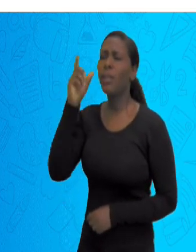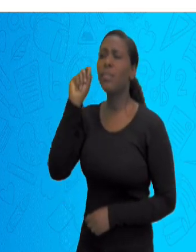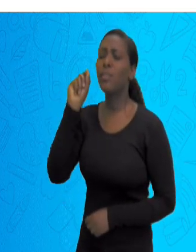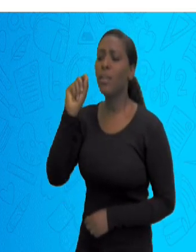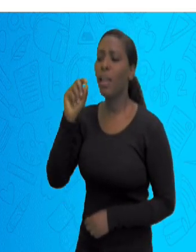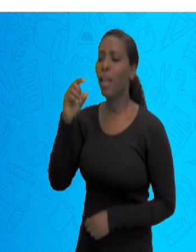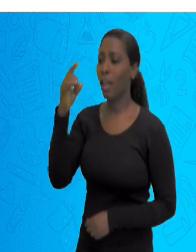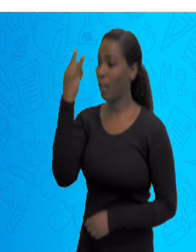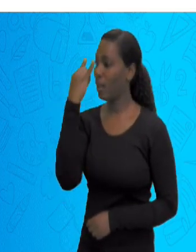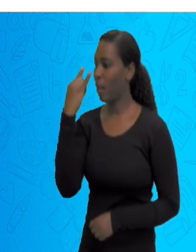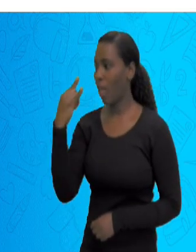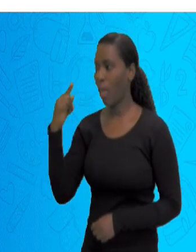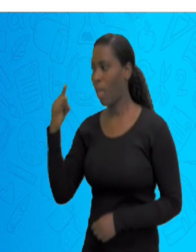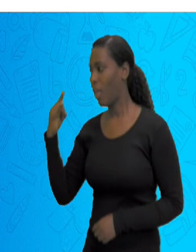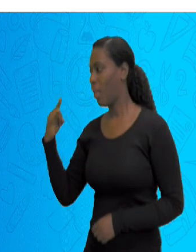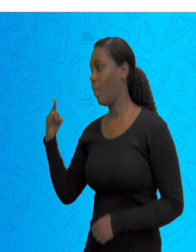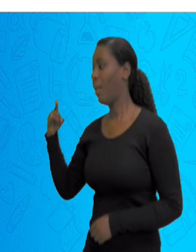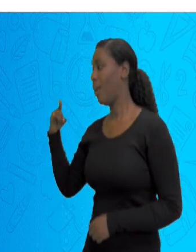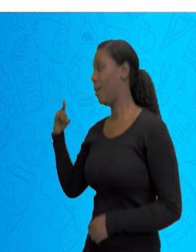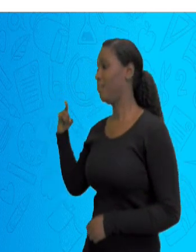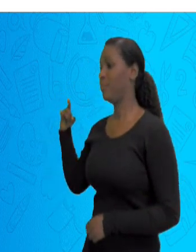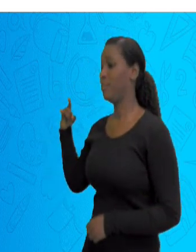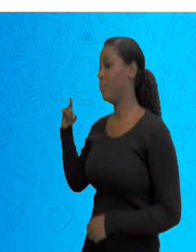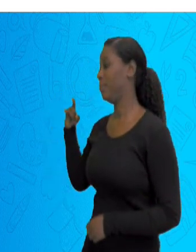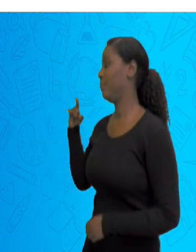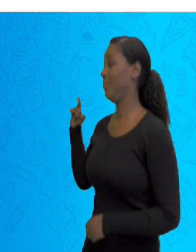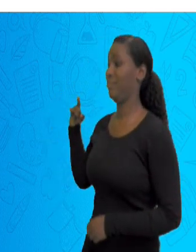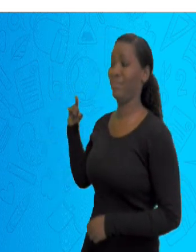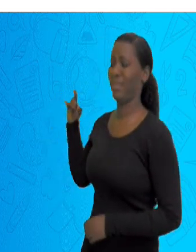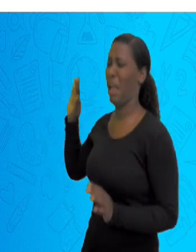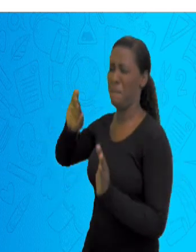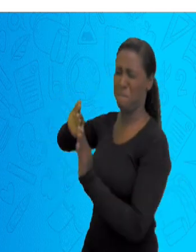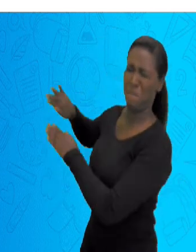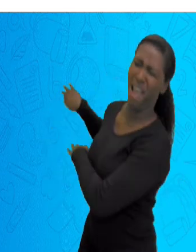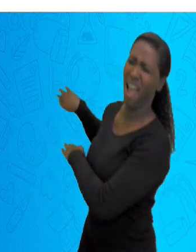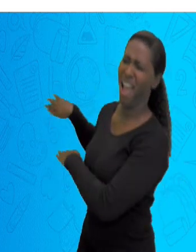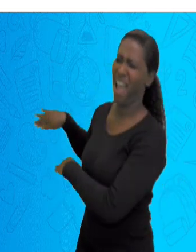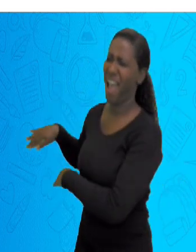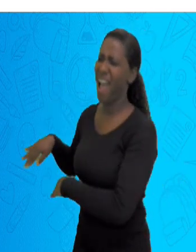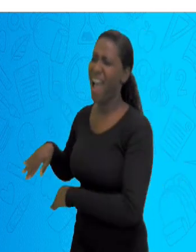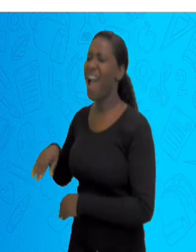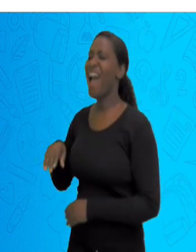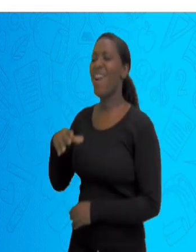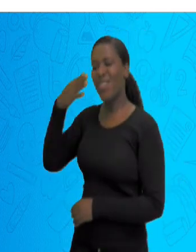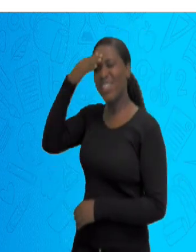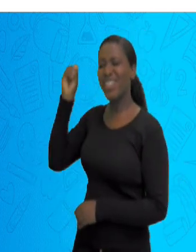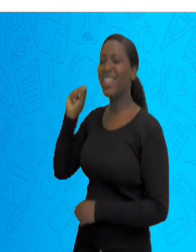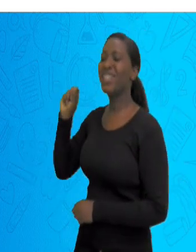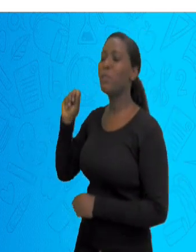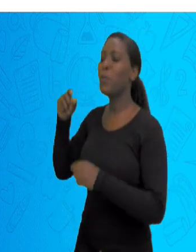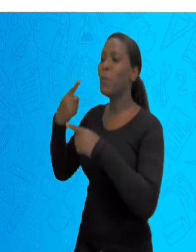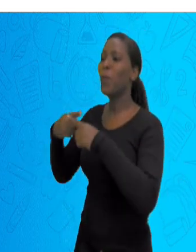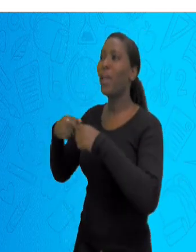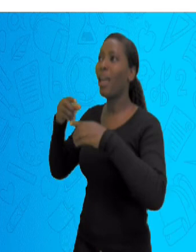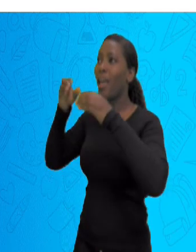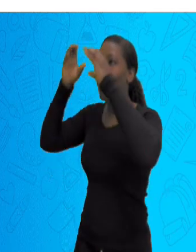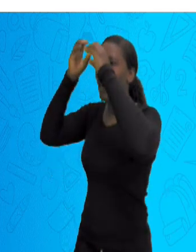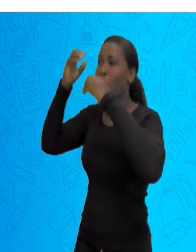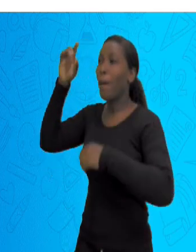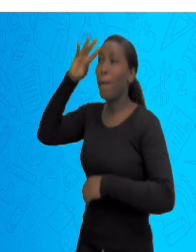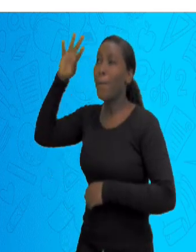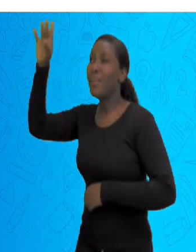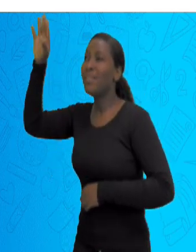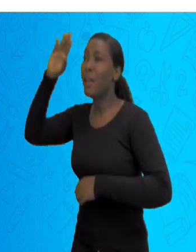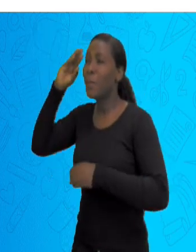tanto, que mesmo em face de maior encanto, dele se encante mais